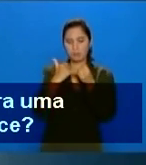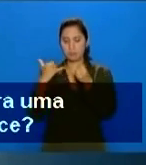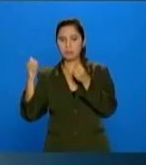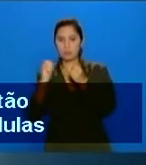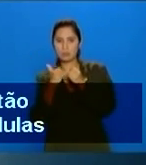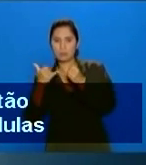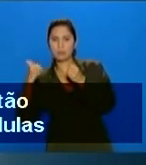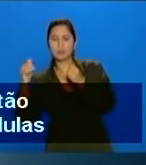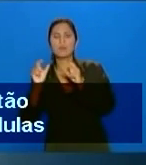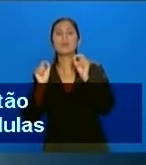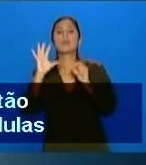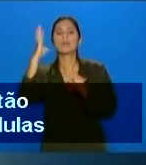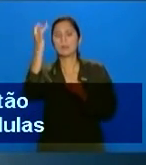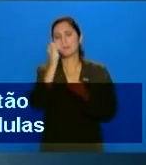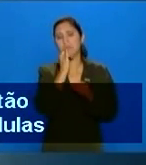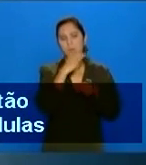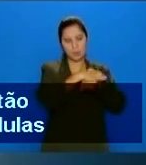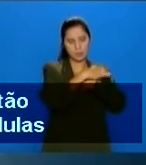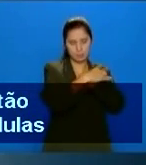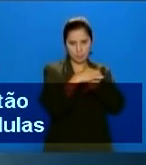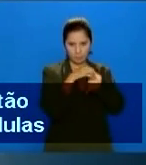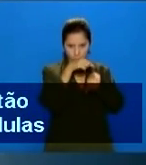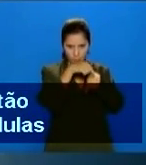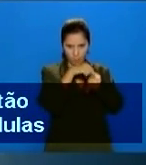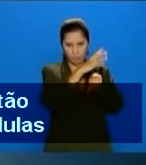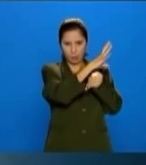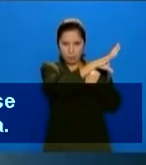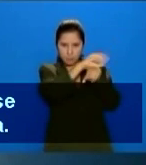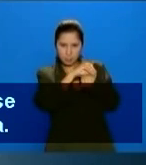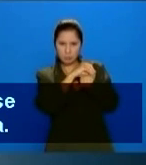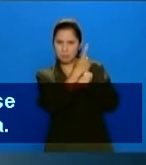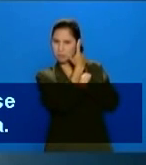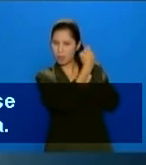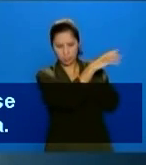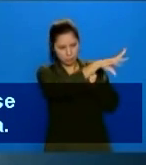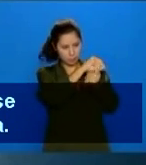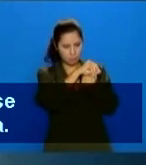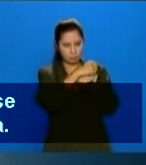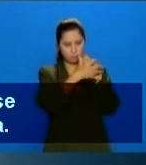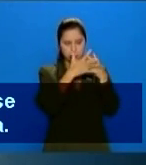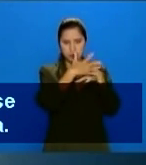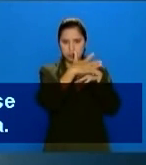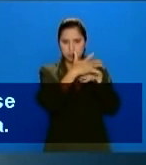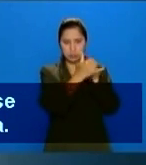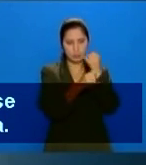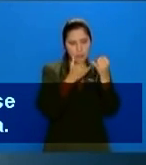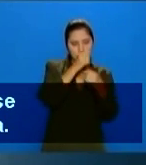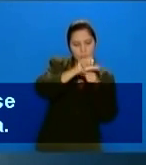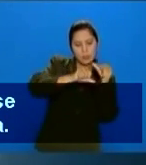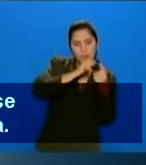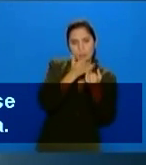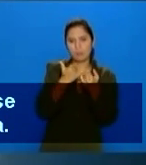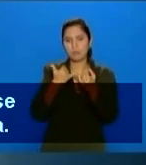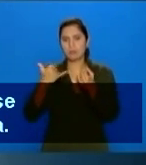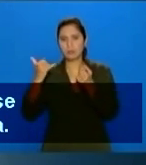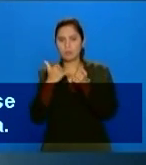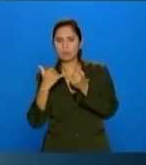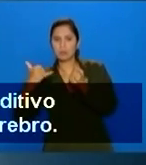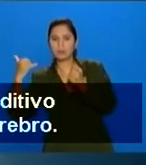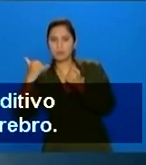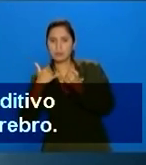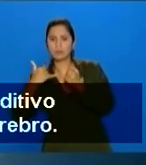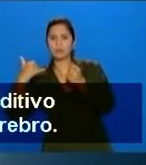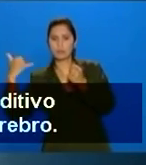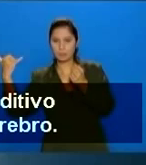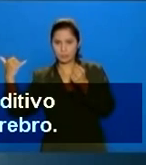elétrica. O que acontece? Por exemplo, as células estão aqui, o som chega, essas células vibram e transformam esse estímulo em onda